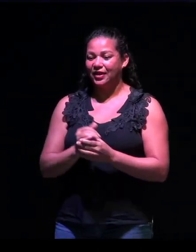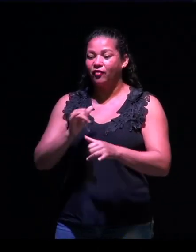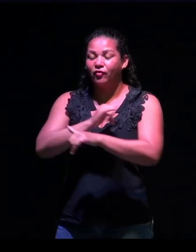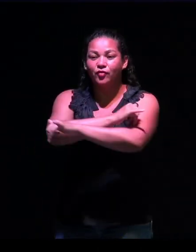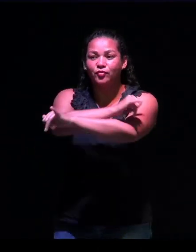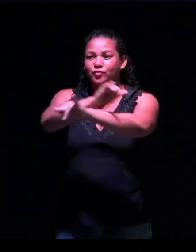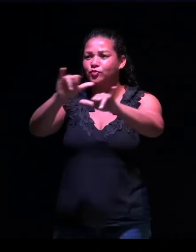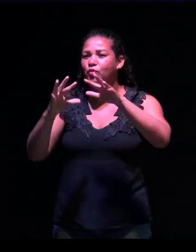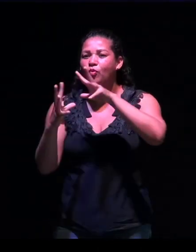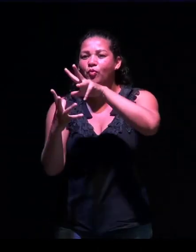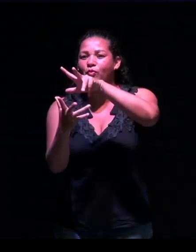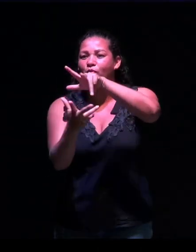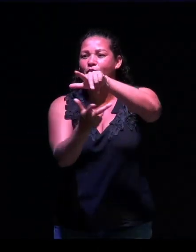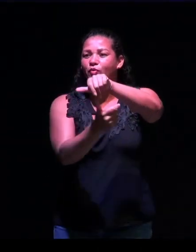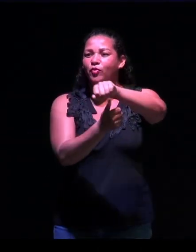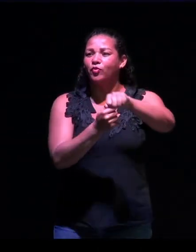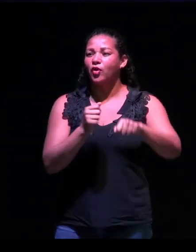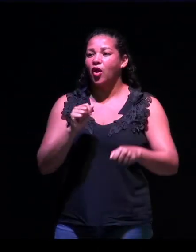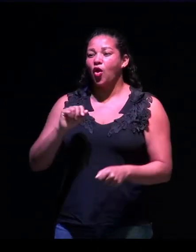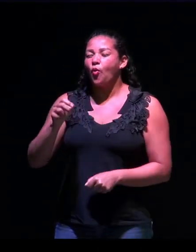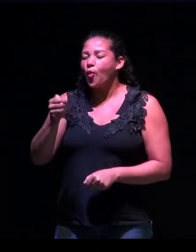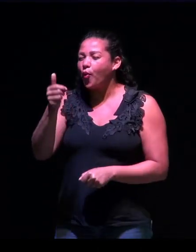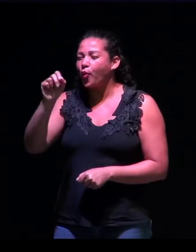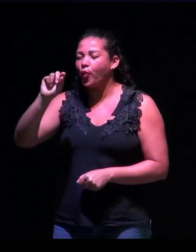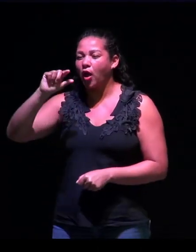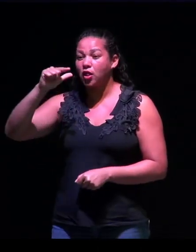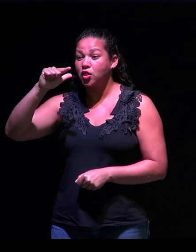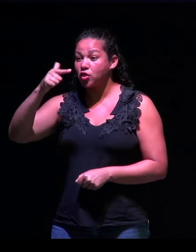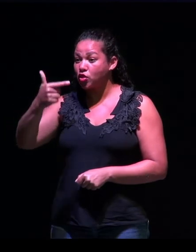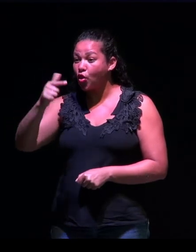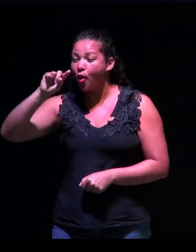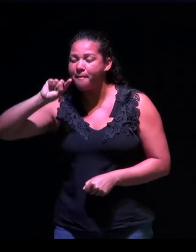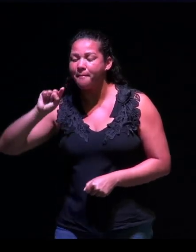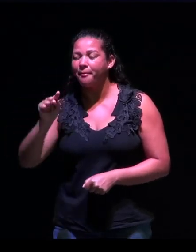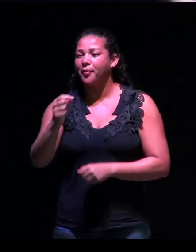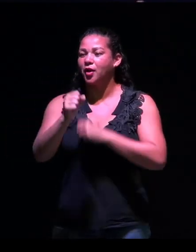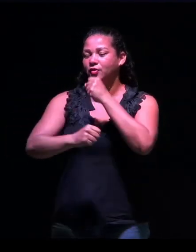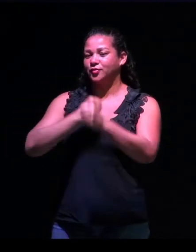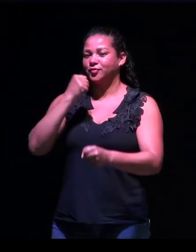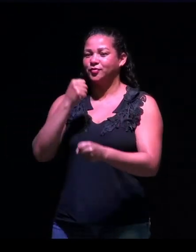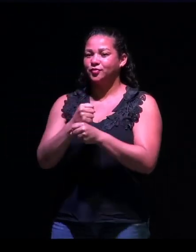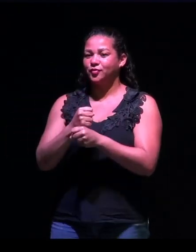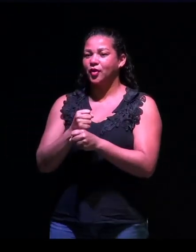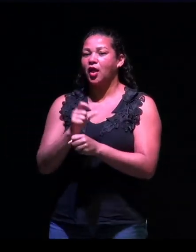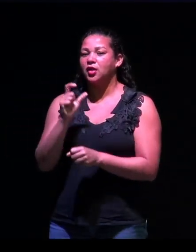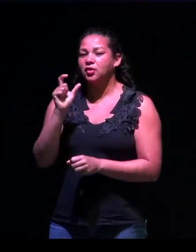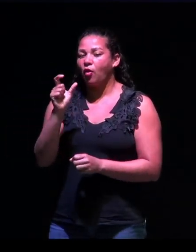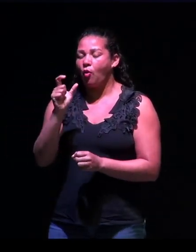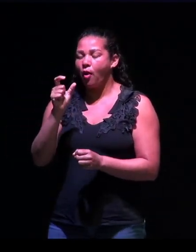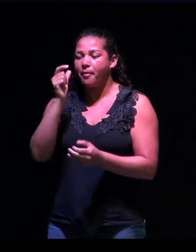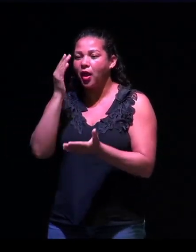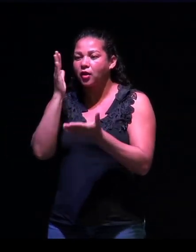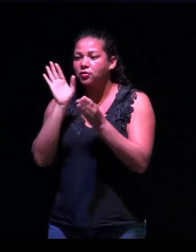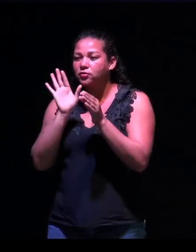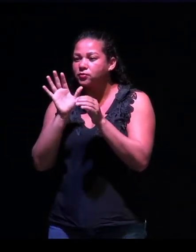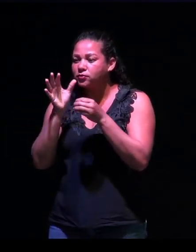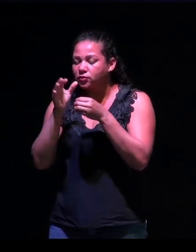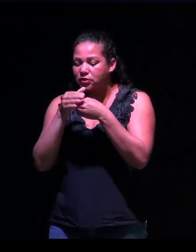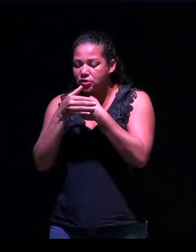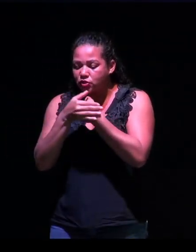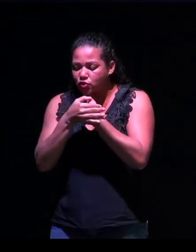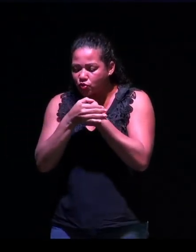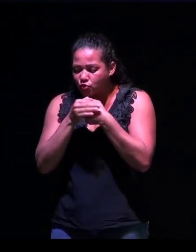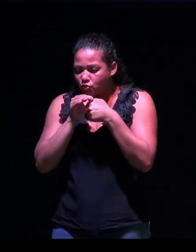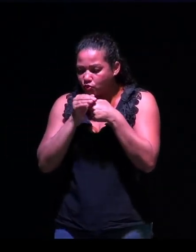pelo mundo e passaram quase 2000 anos sem pátria. Era como uma árvore que foi cortada e ficou só aquele toco seco